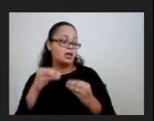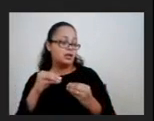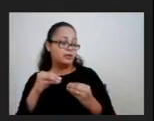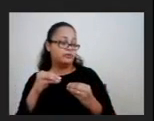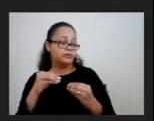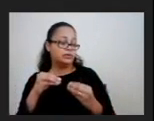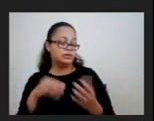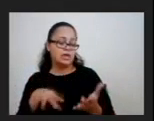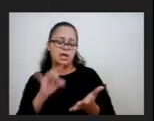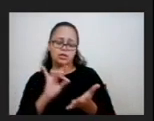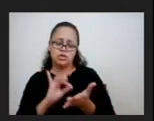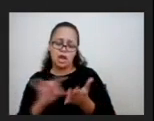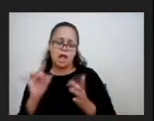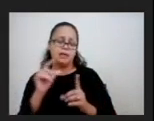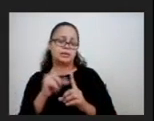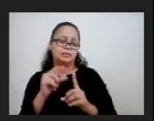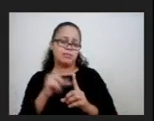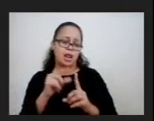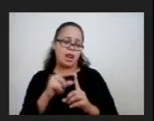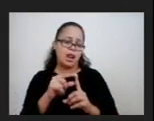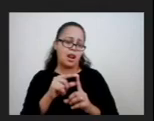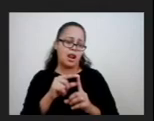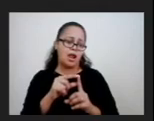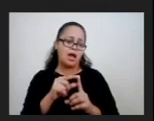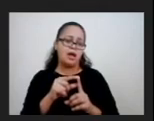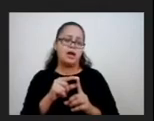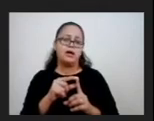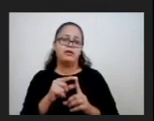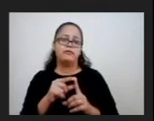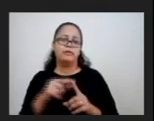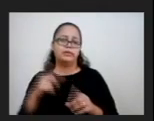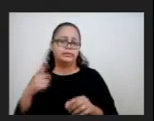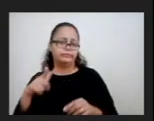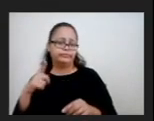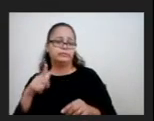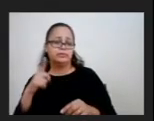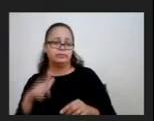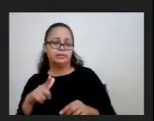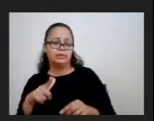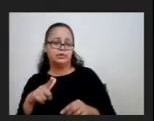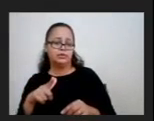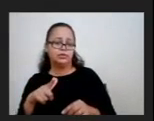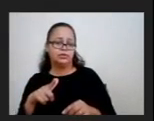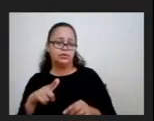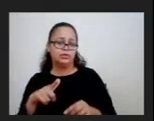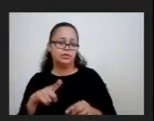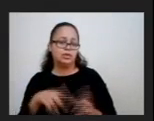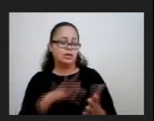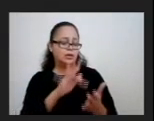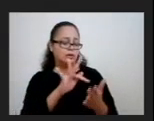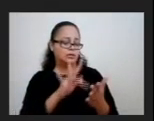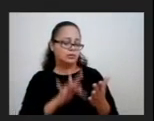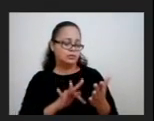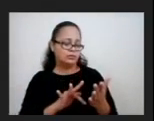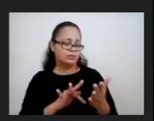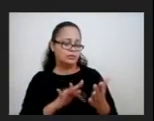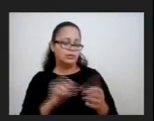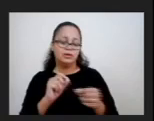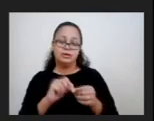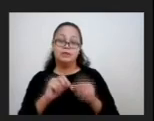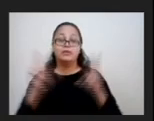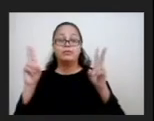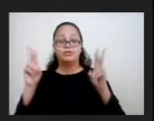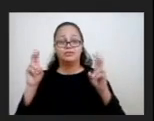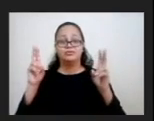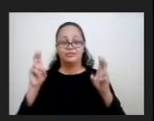as palavras repetidas, às vezes tem alguma palavra escrita errado, faça uma limpeza no seu texto e aí você vai só colocar um título